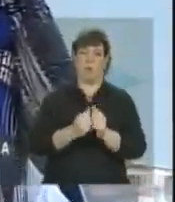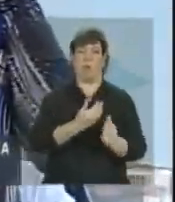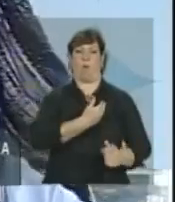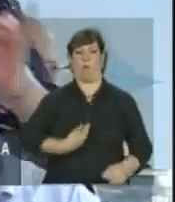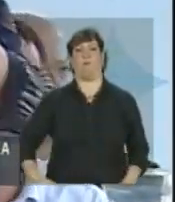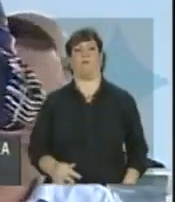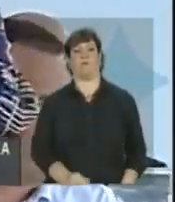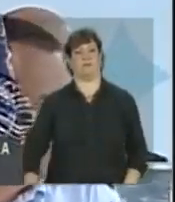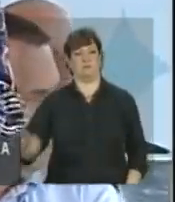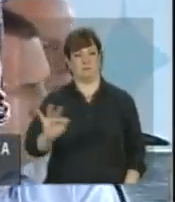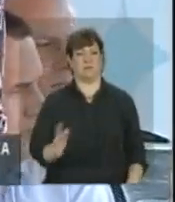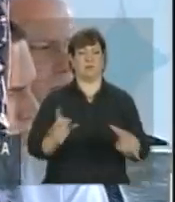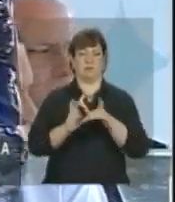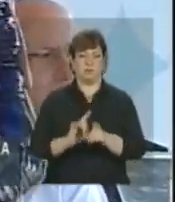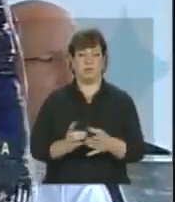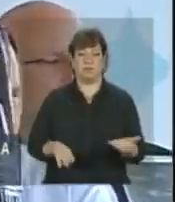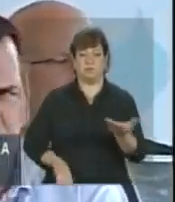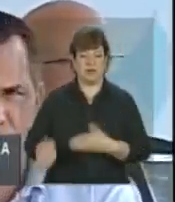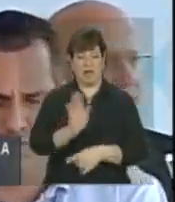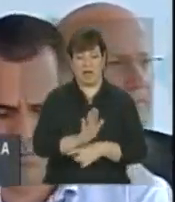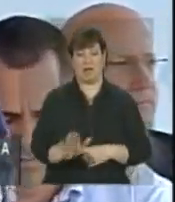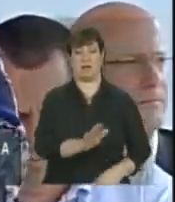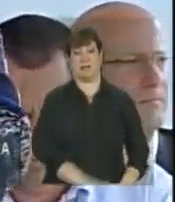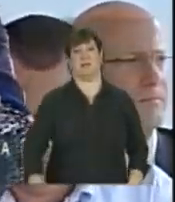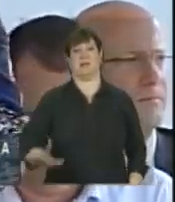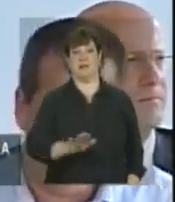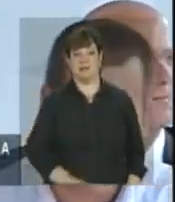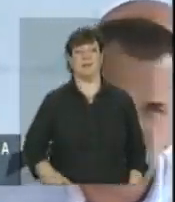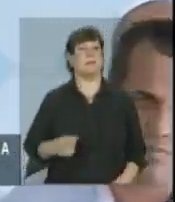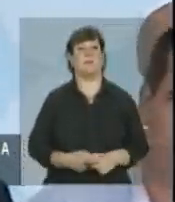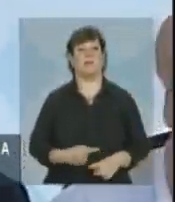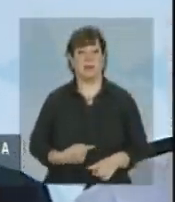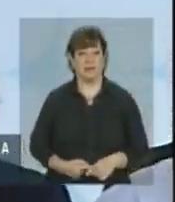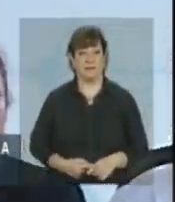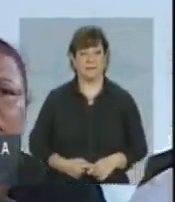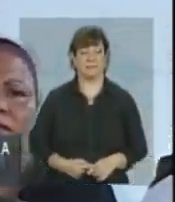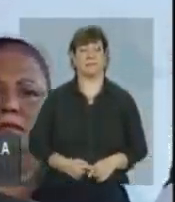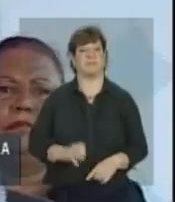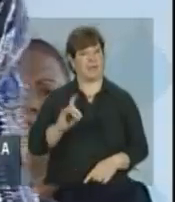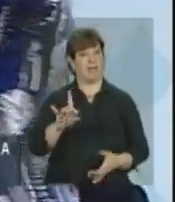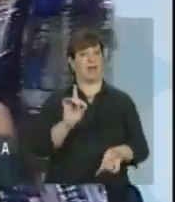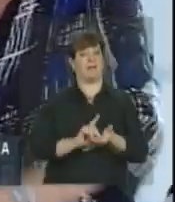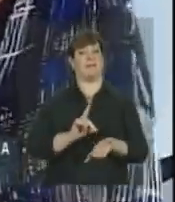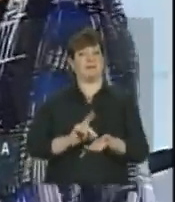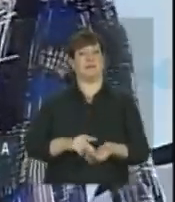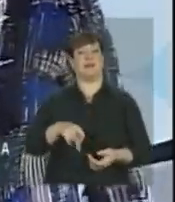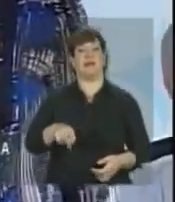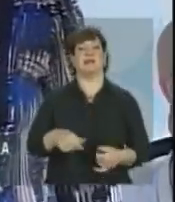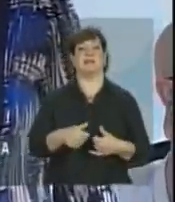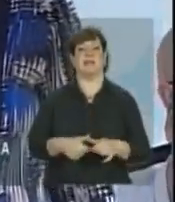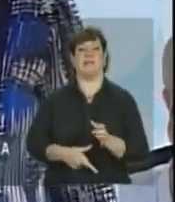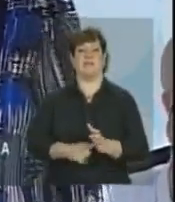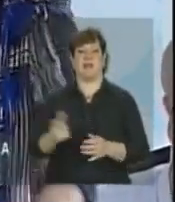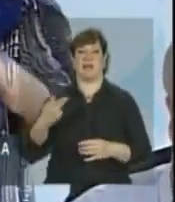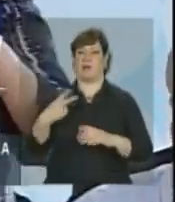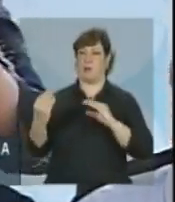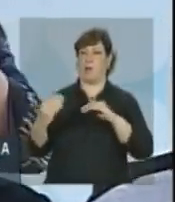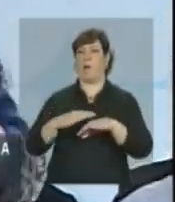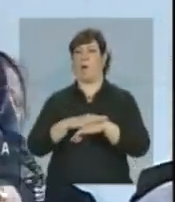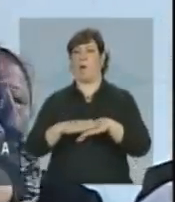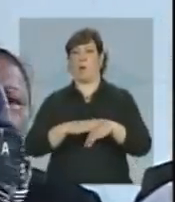dos serviços, no atendimento à criança. Porque é fato, ele estava comentando comigo há pouco